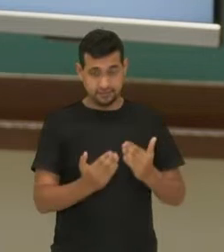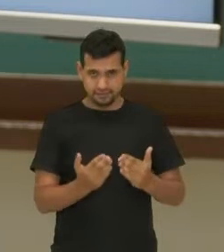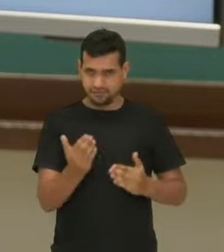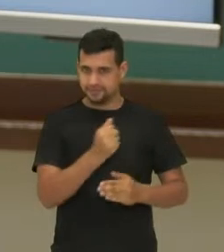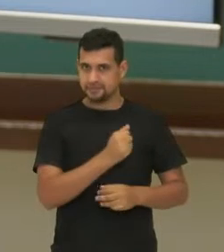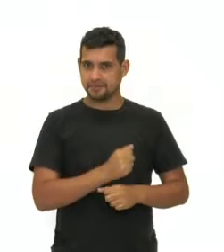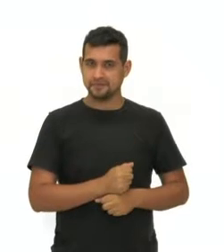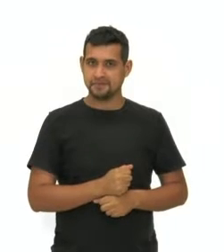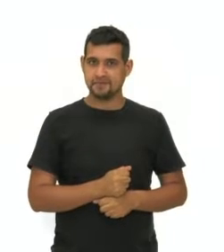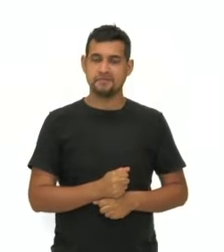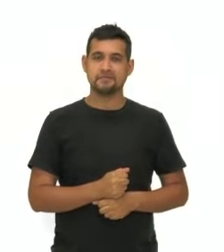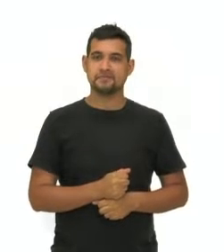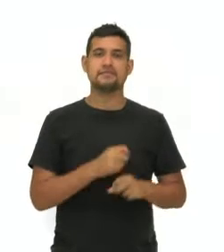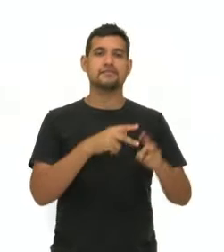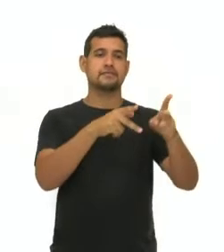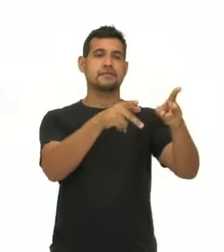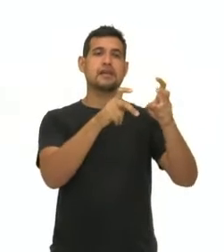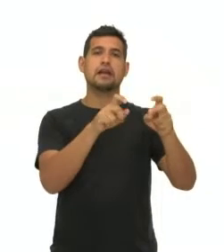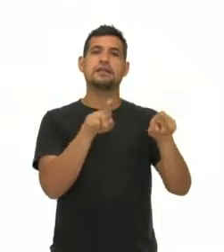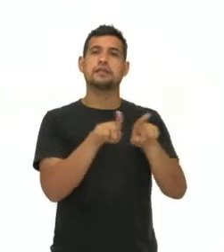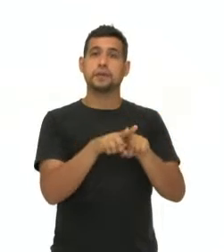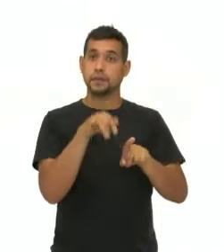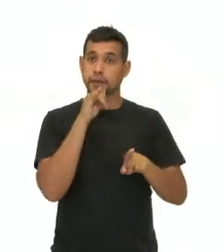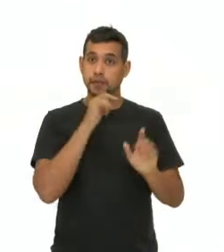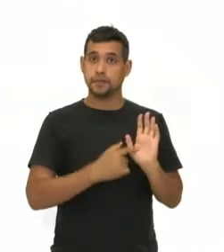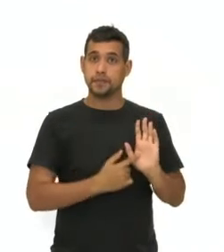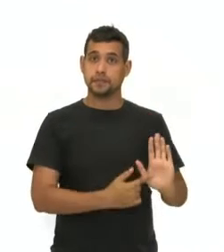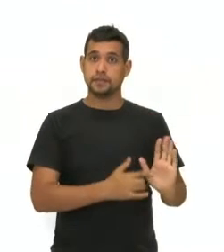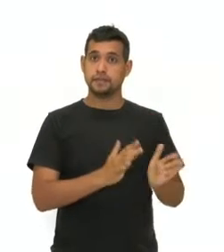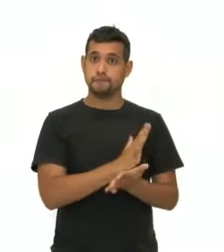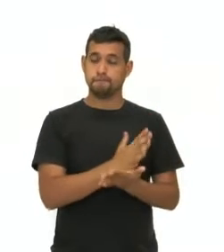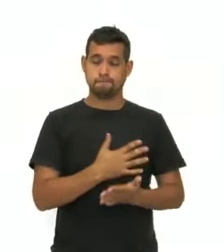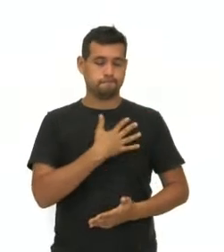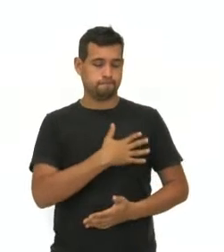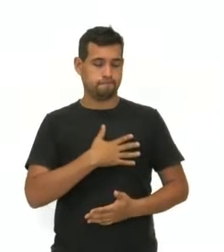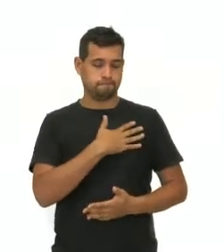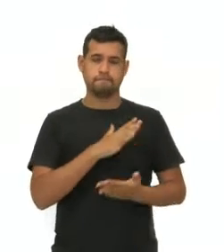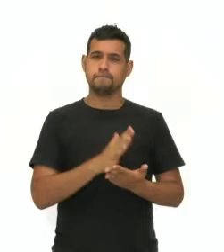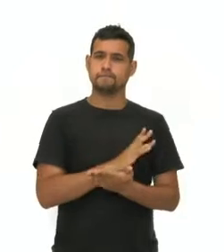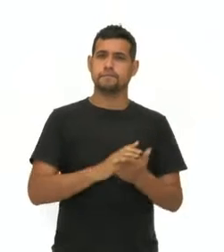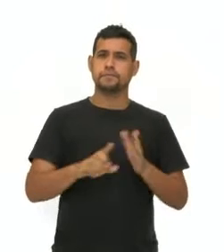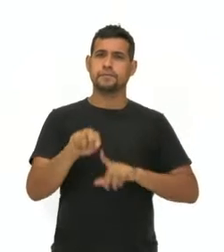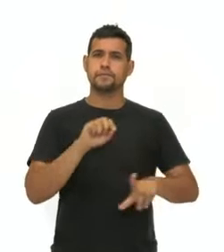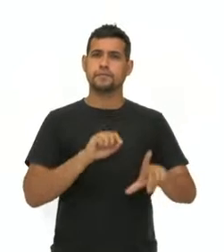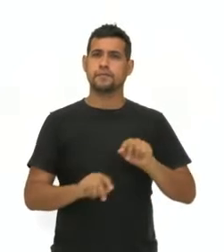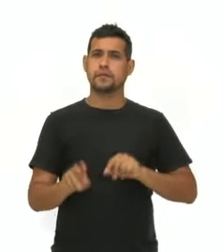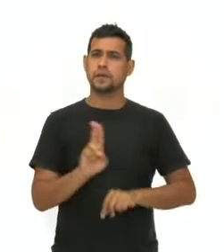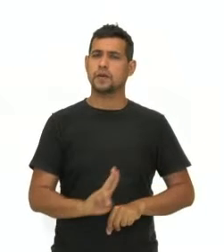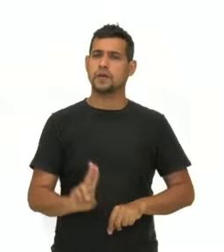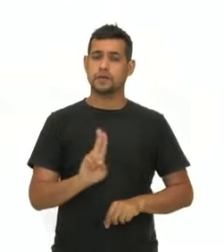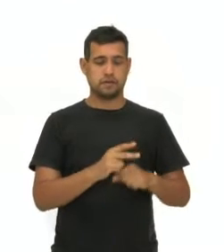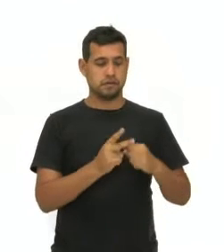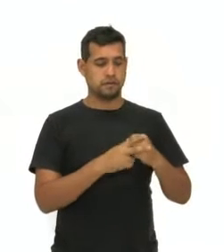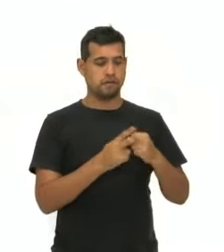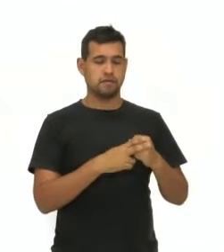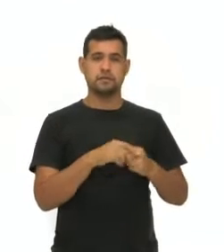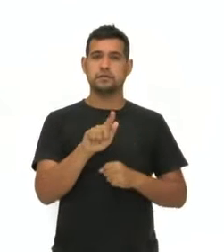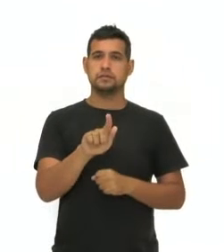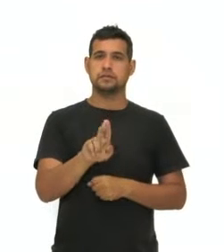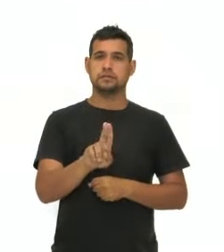seguir observar que para expressar os gostos e preferências seus ele verbo